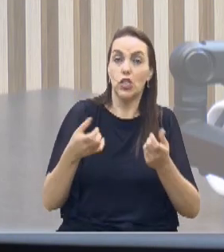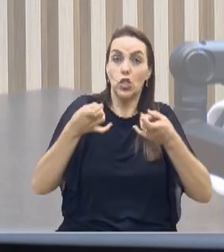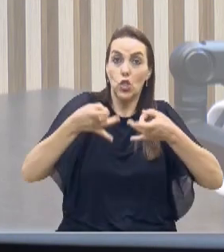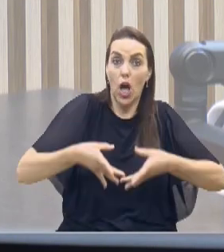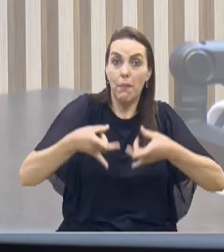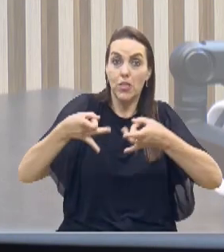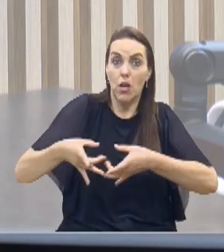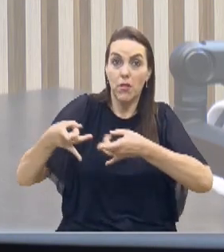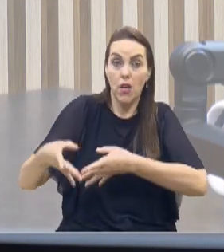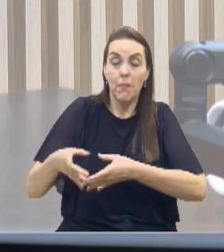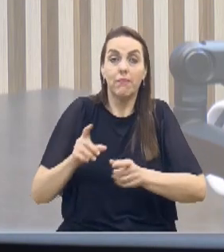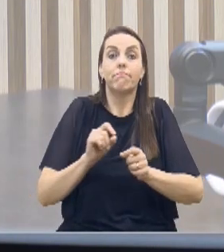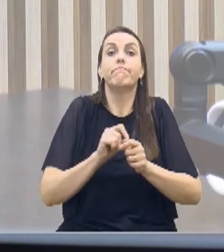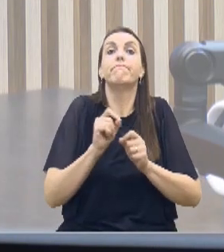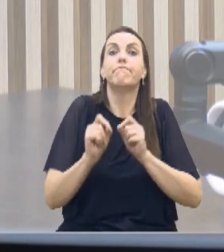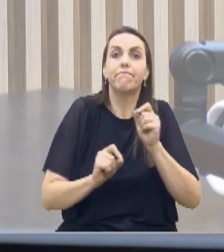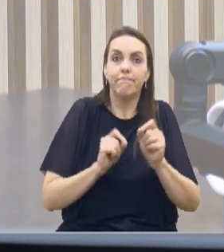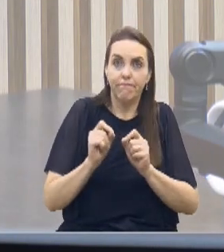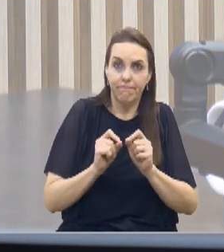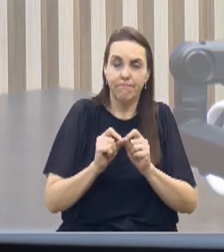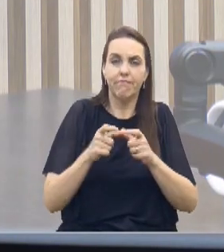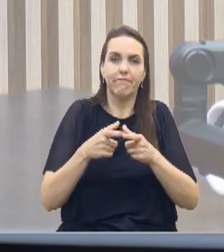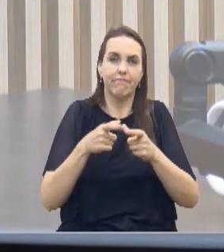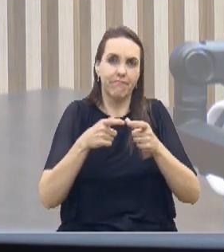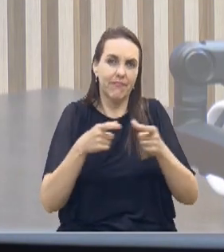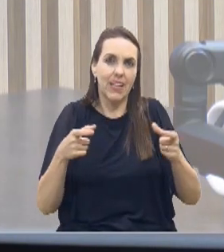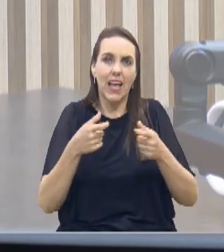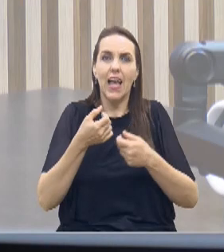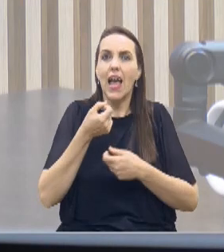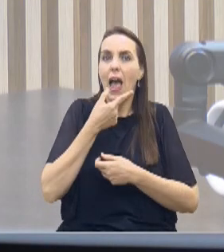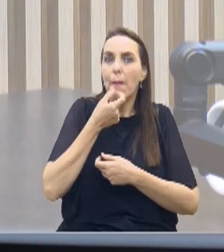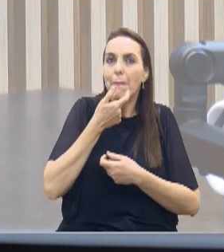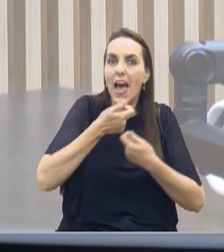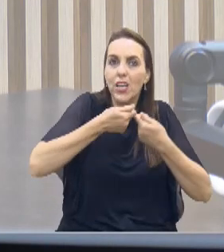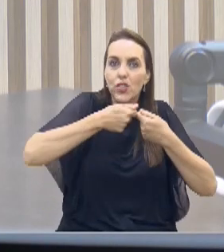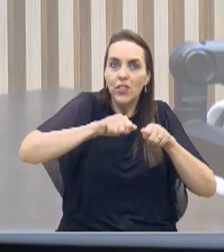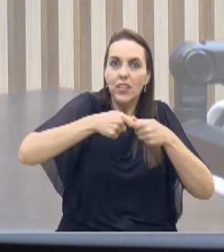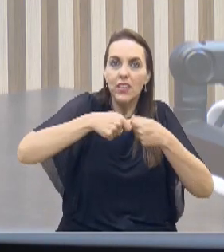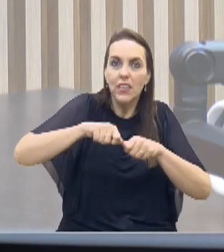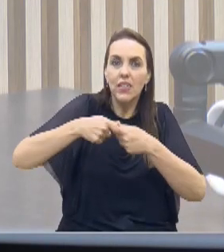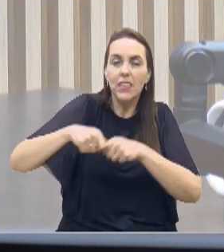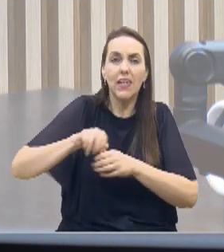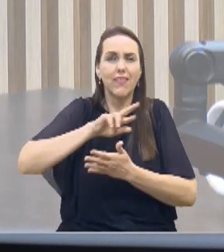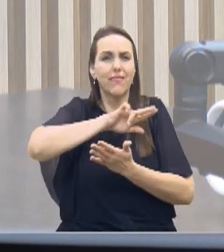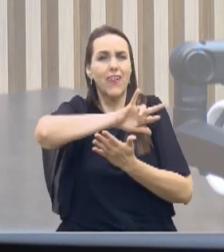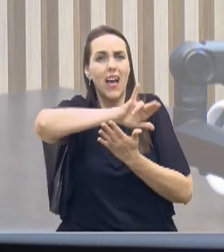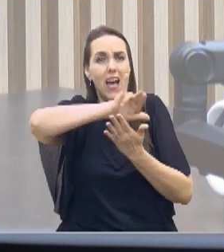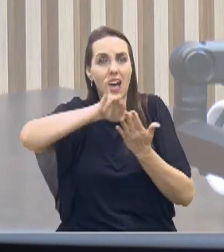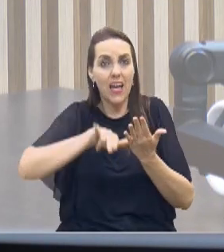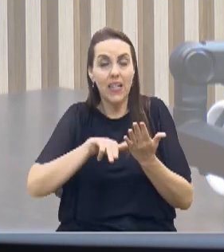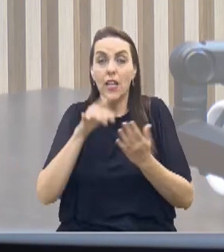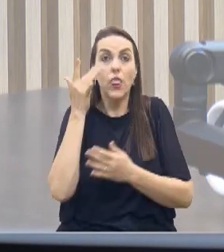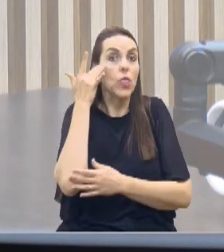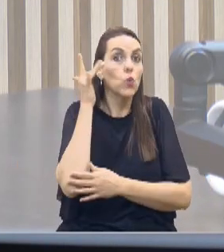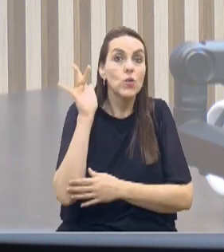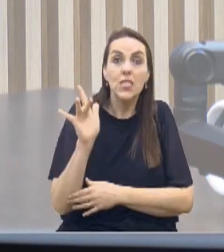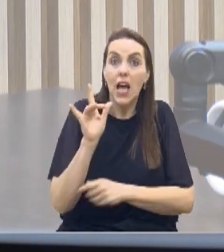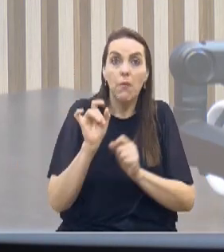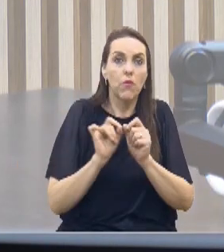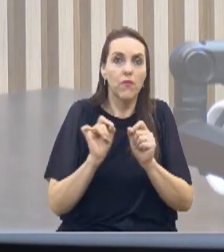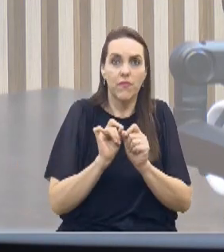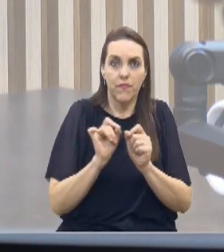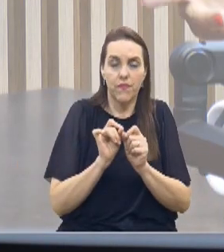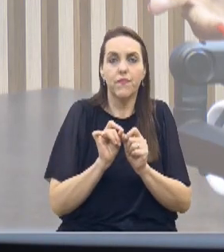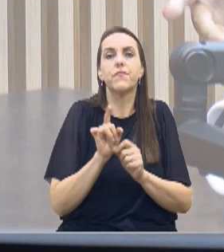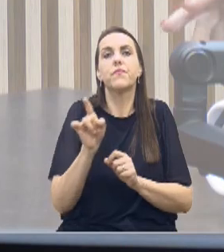Muita coisa. E aí, blister, né, que são as cartelinhas de remédio, tem uma série de coisas que a gente não sabe muito o que fazer.